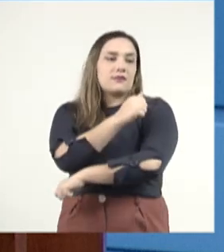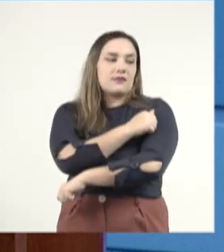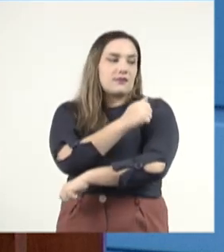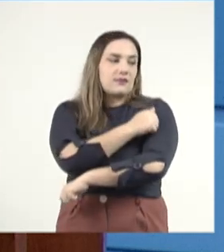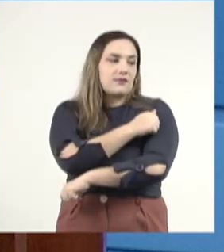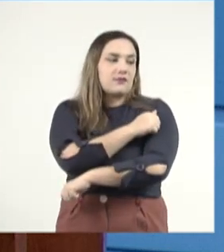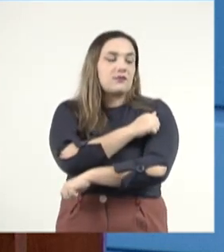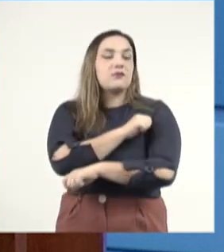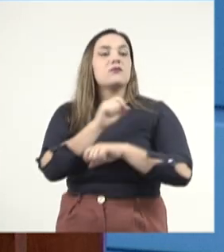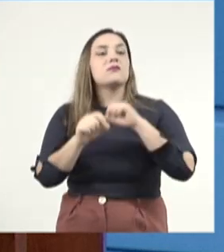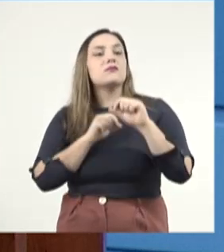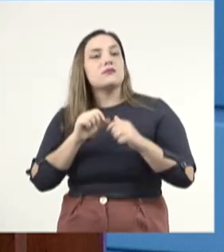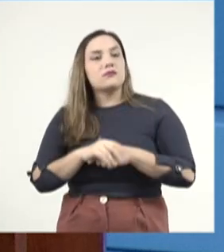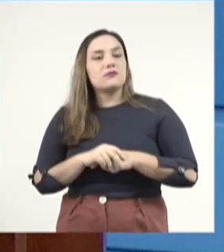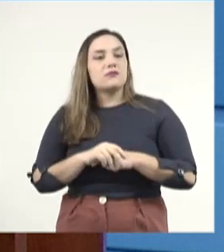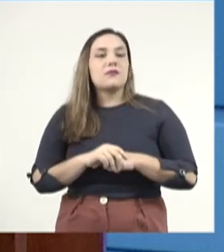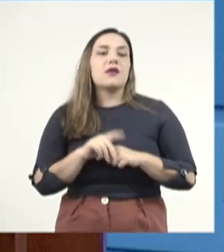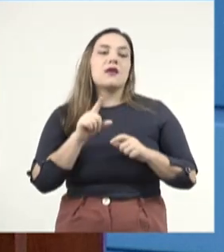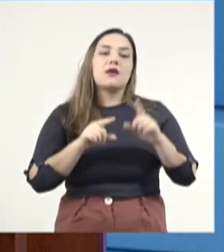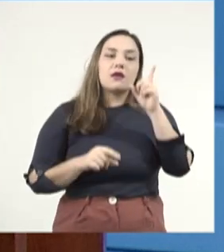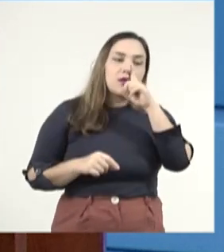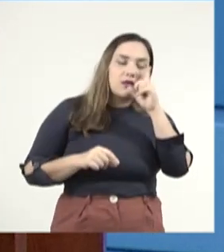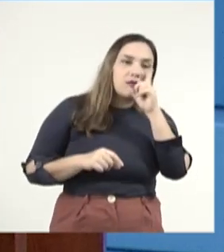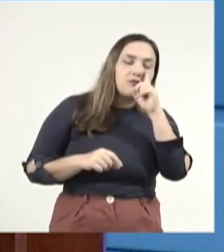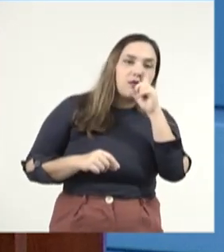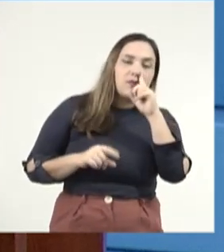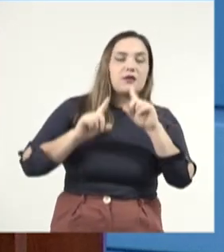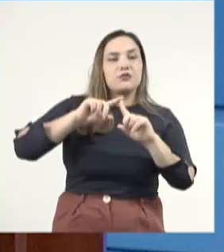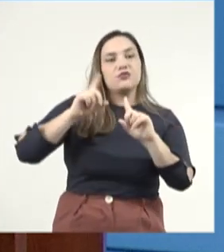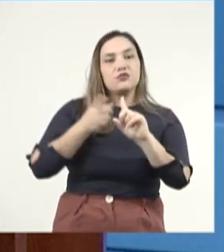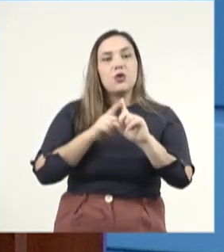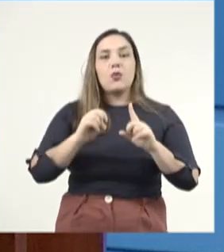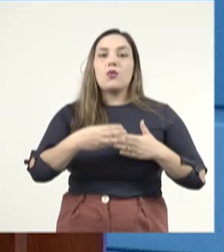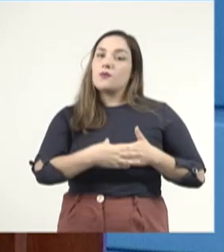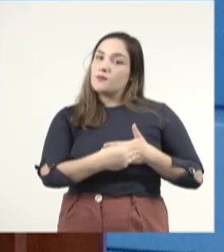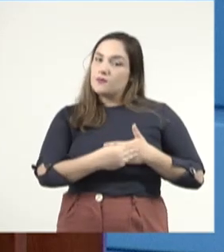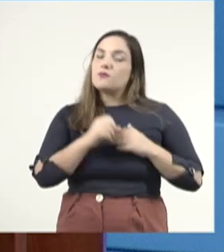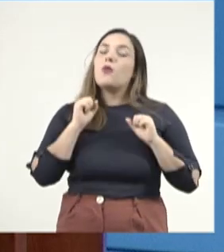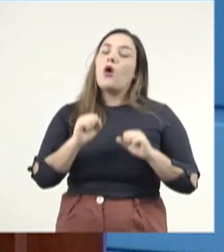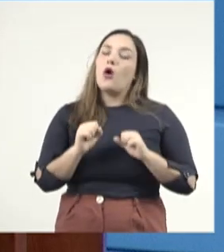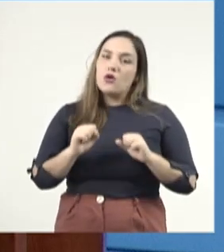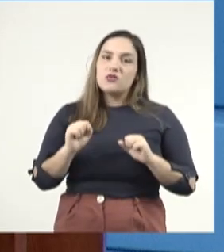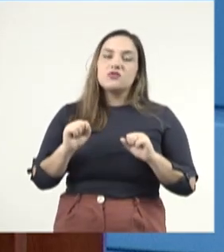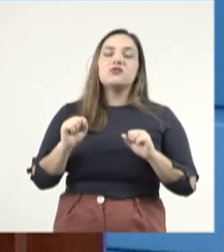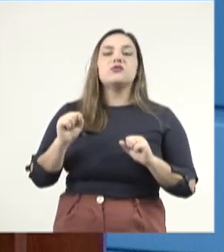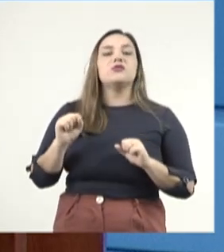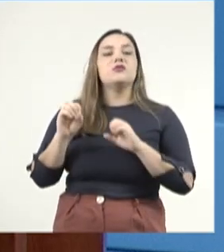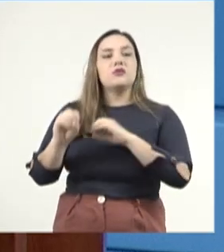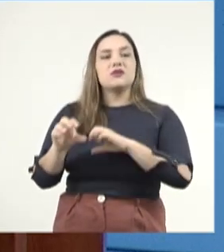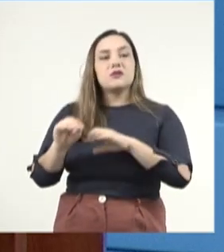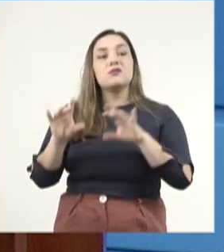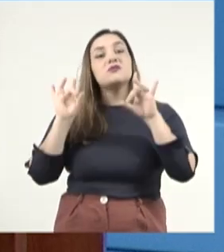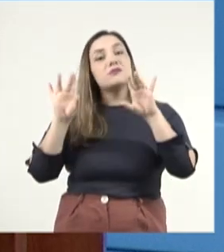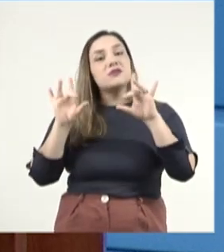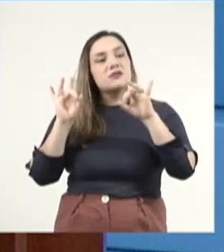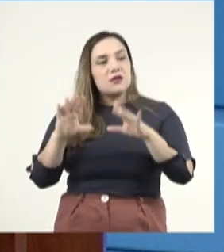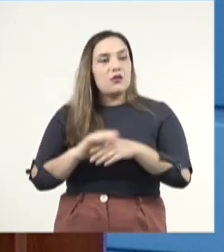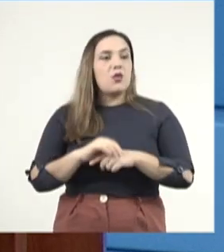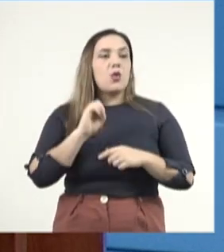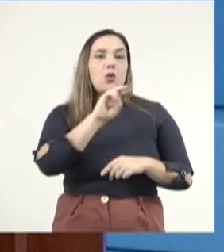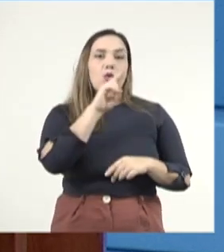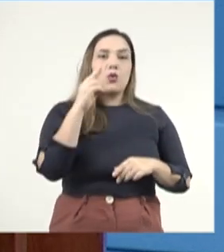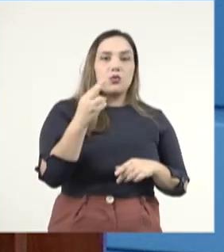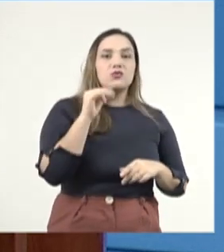educação que tornarem-se mães, gestantes e lactantes, adotarem ou obtiverem guarda